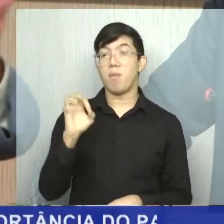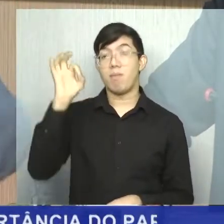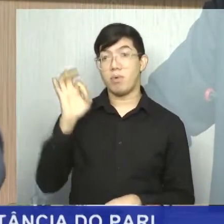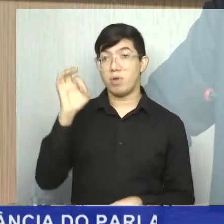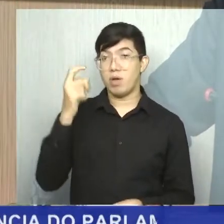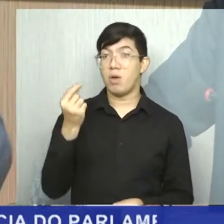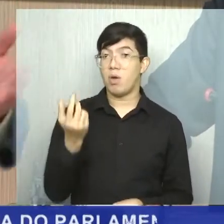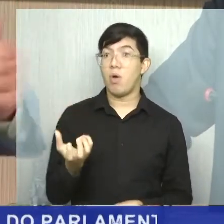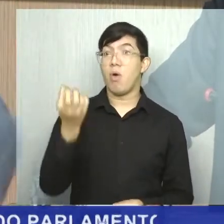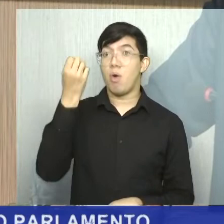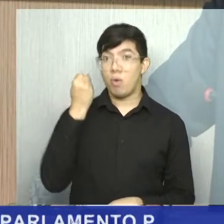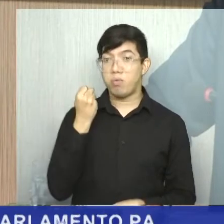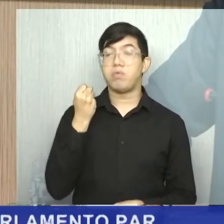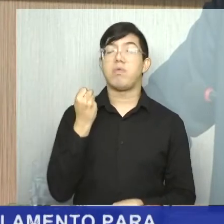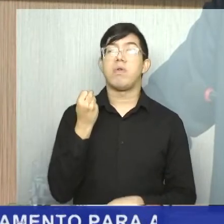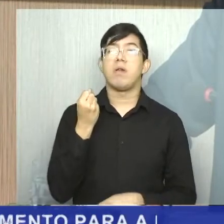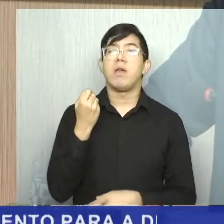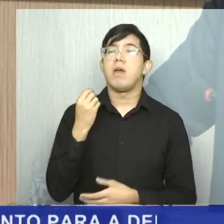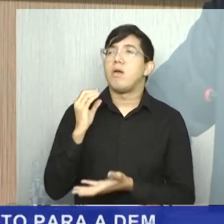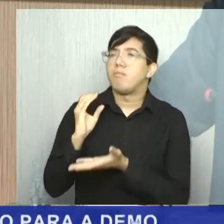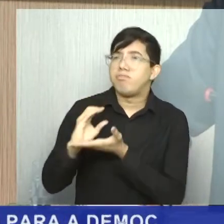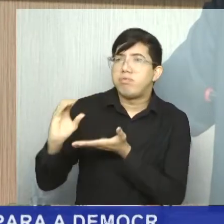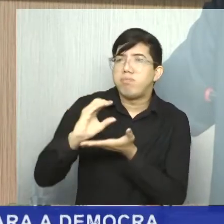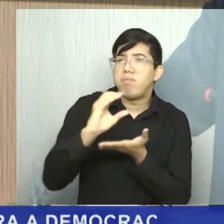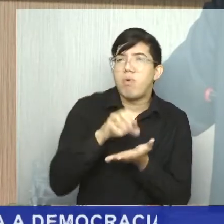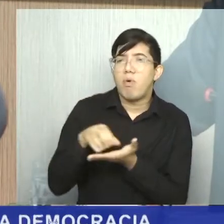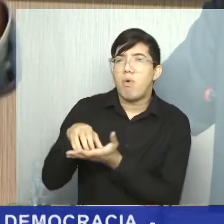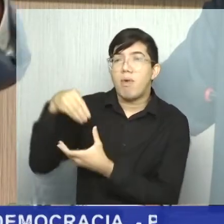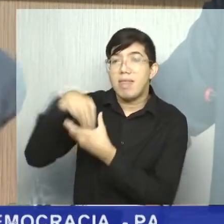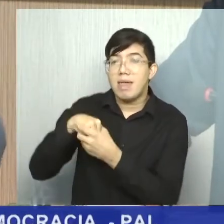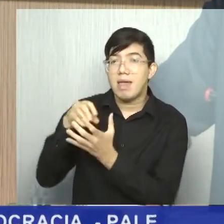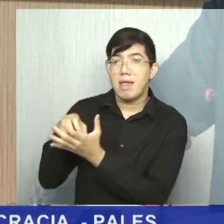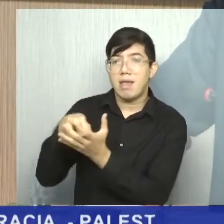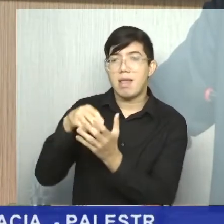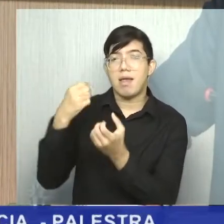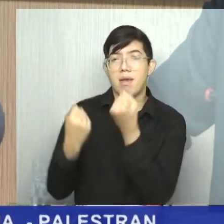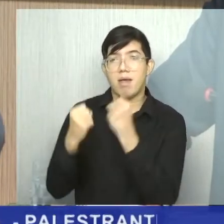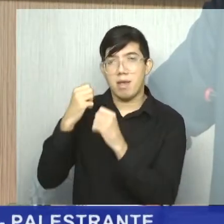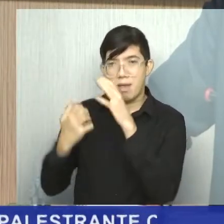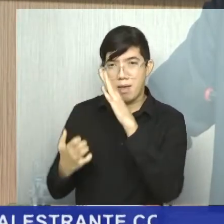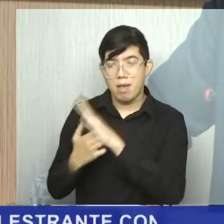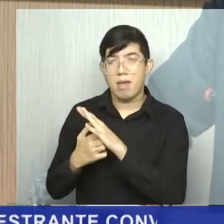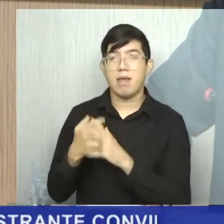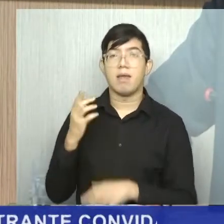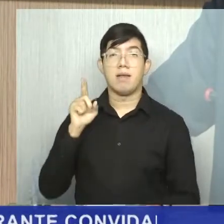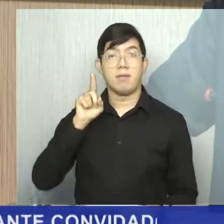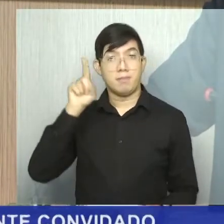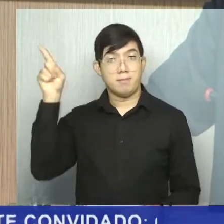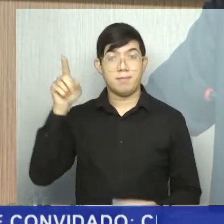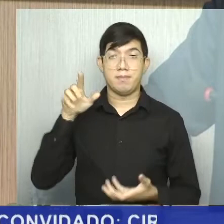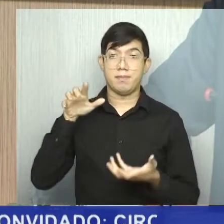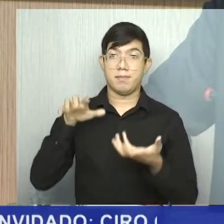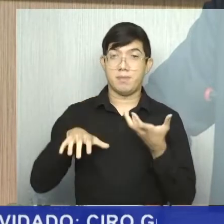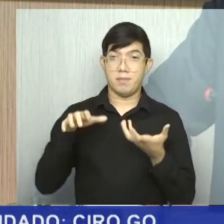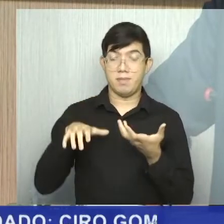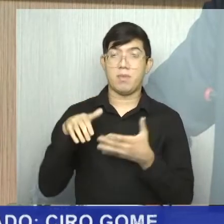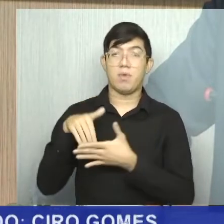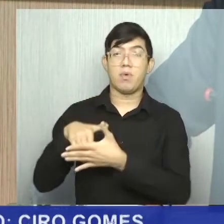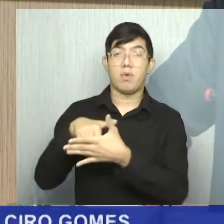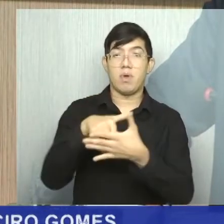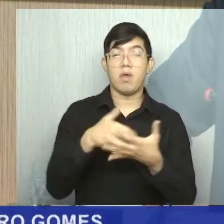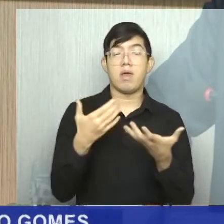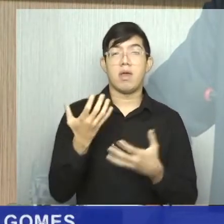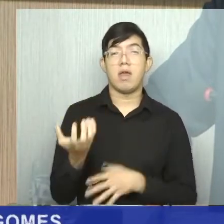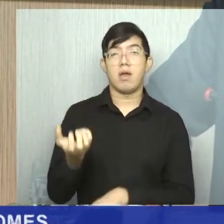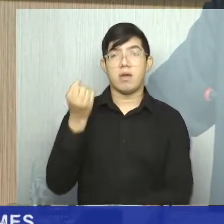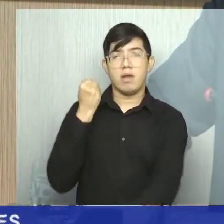sem imposto para os acionistas minoritários privados, e os políticos em Brasília, a Câmara Federal está querendo tirar 100 bilhões de